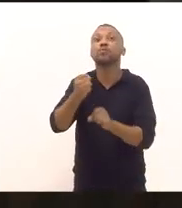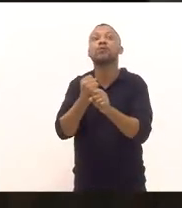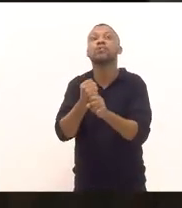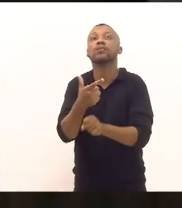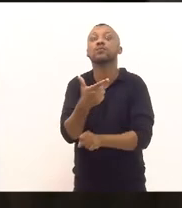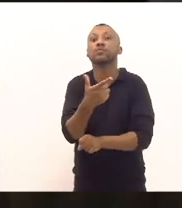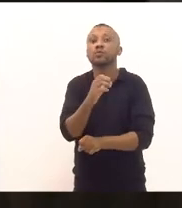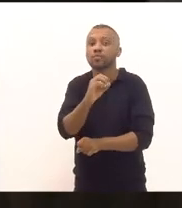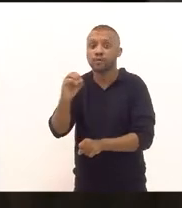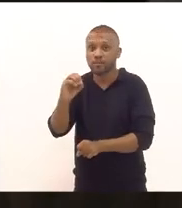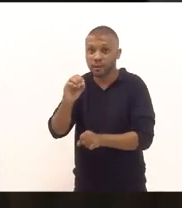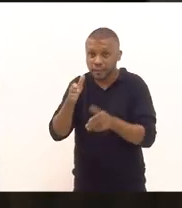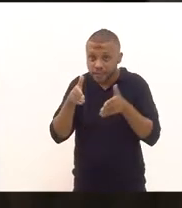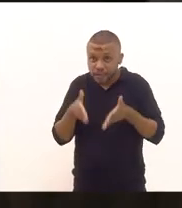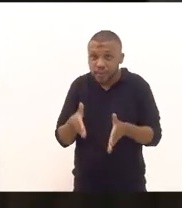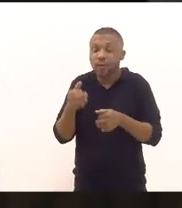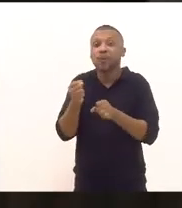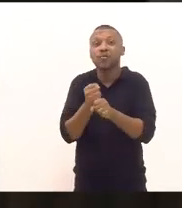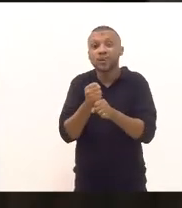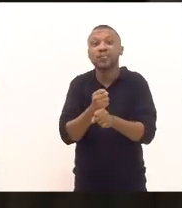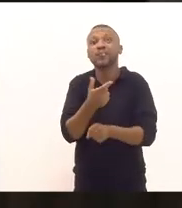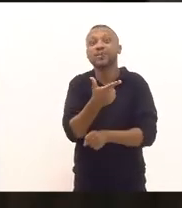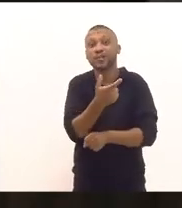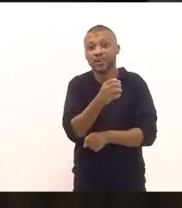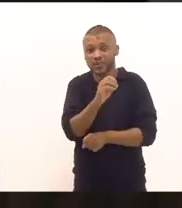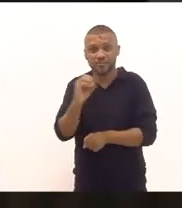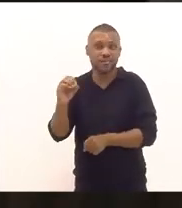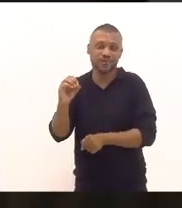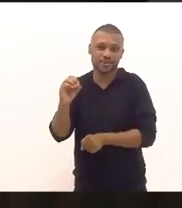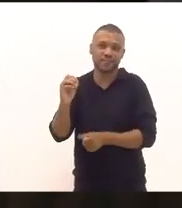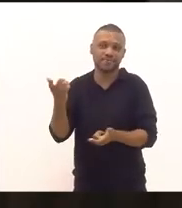gente Paulinho passamos anos 2000